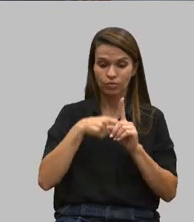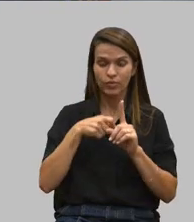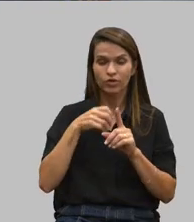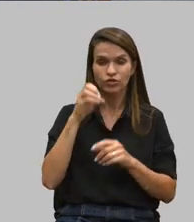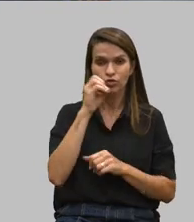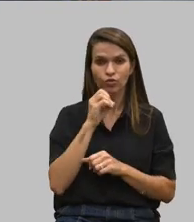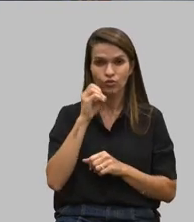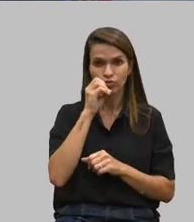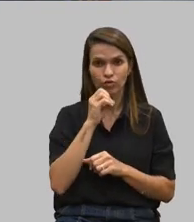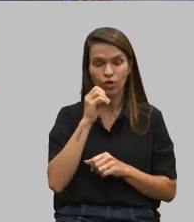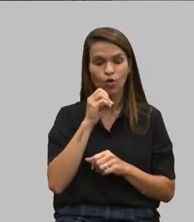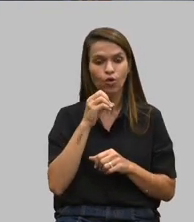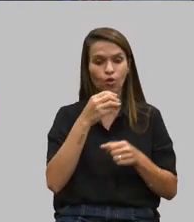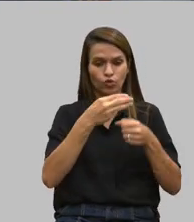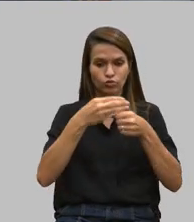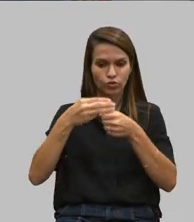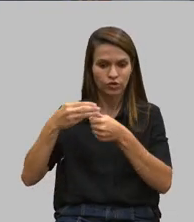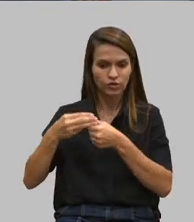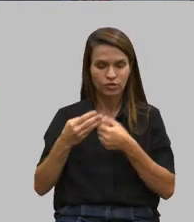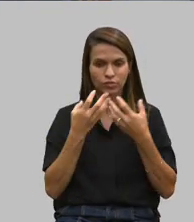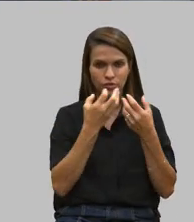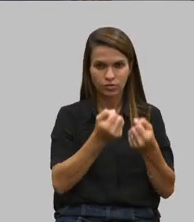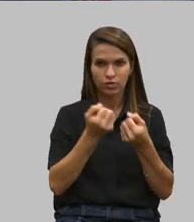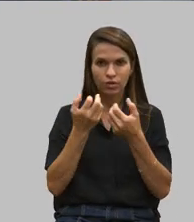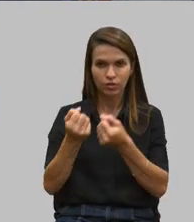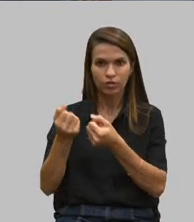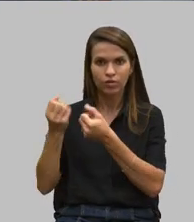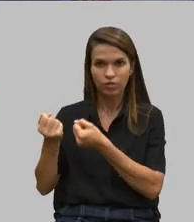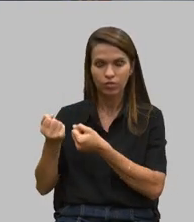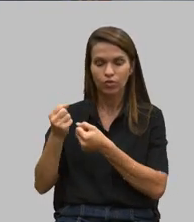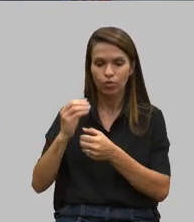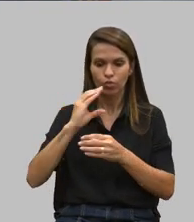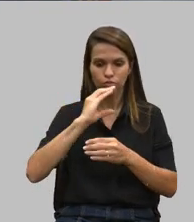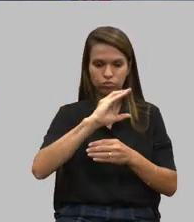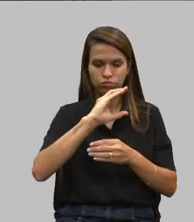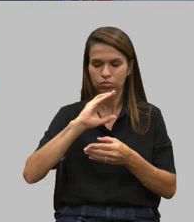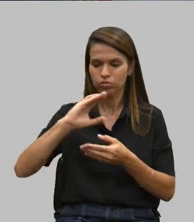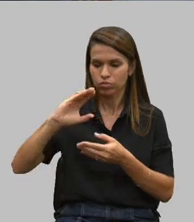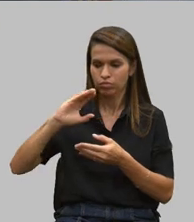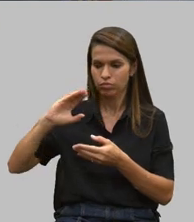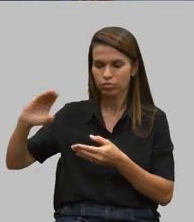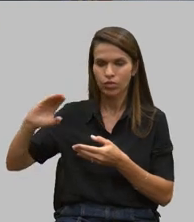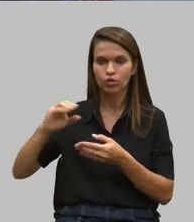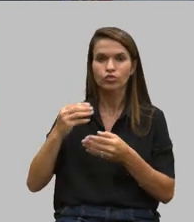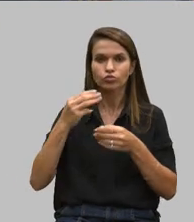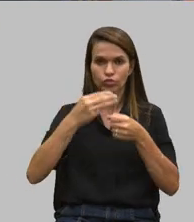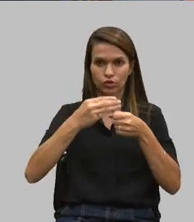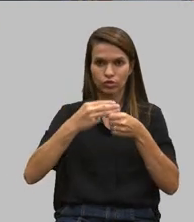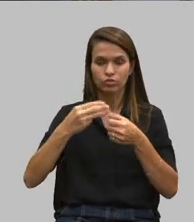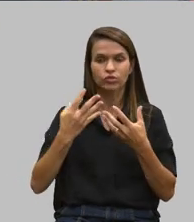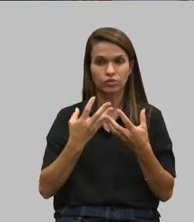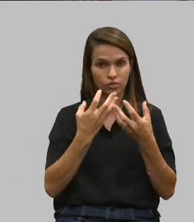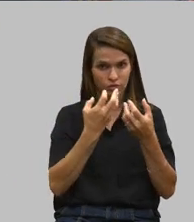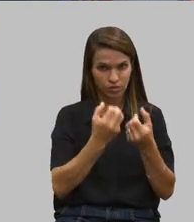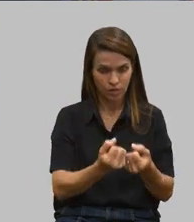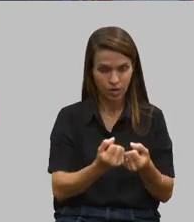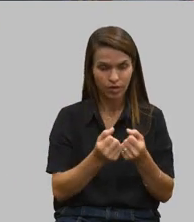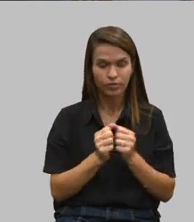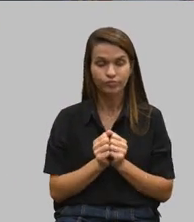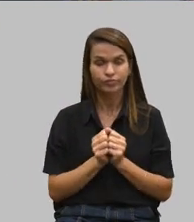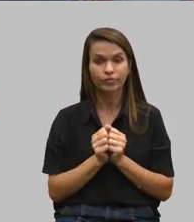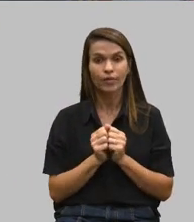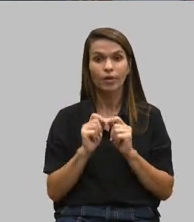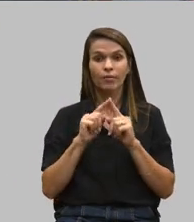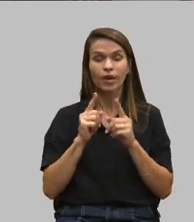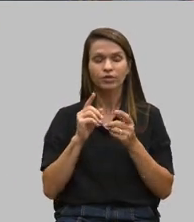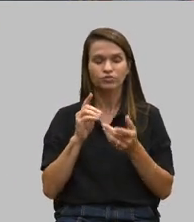Municípios aconteceu o repasso do recurso vai acontecer aos municípios que aderiram mas quando de fato